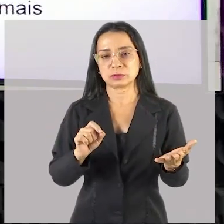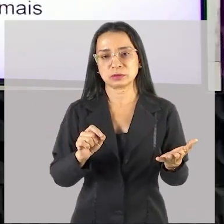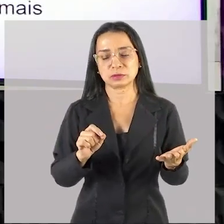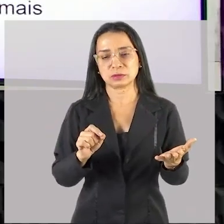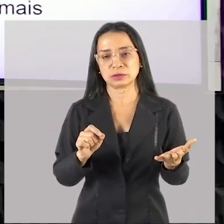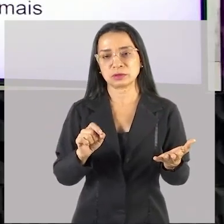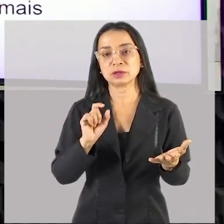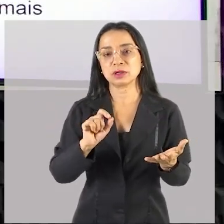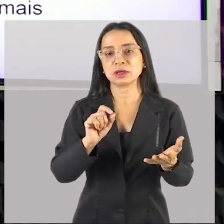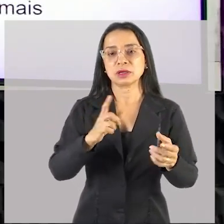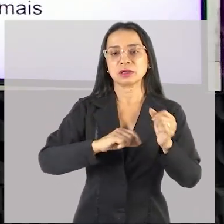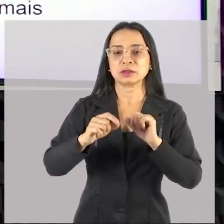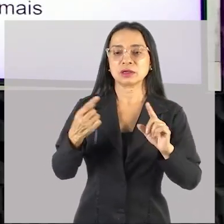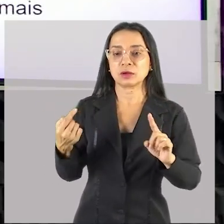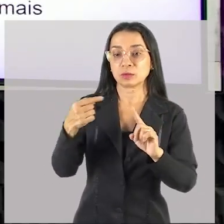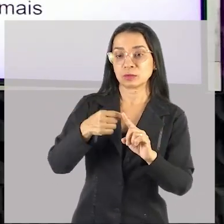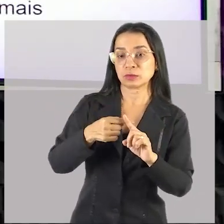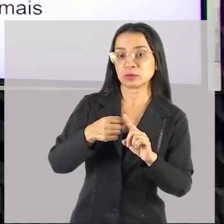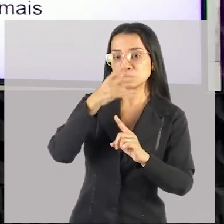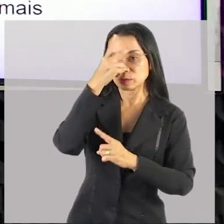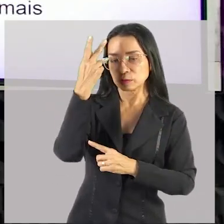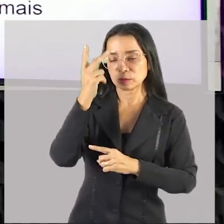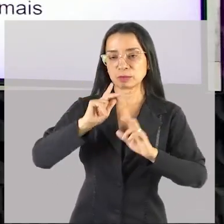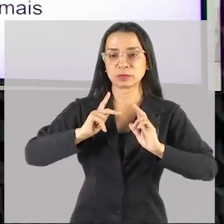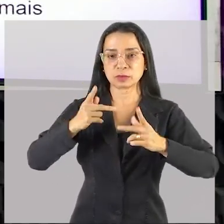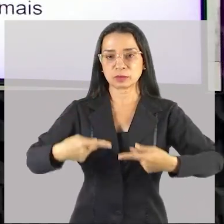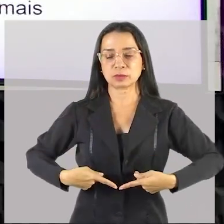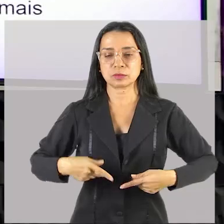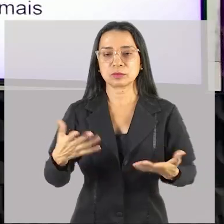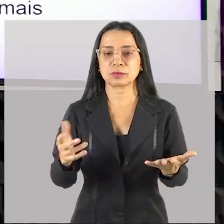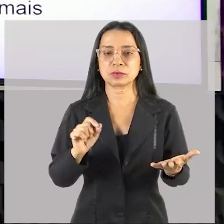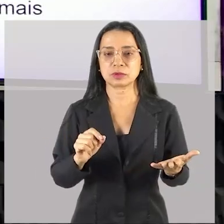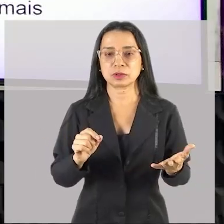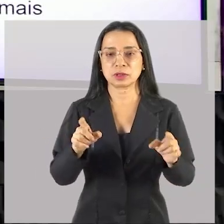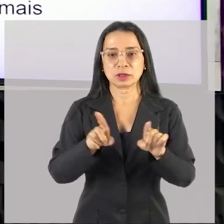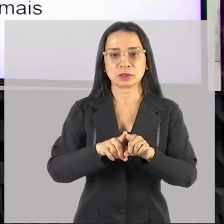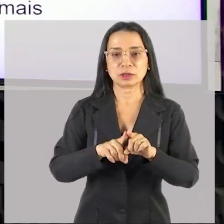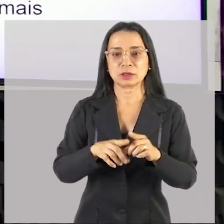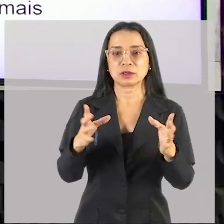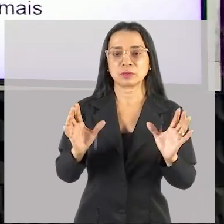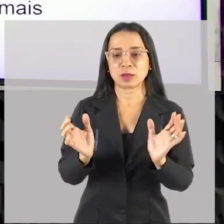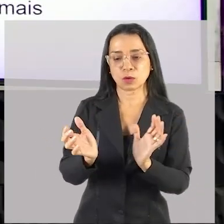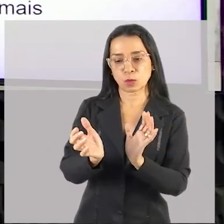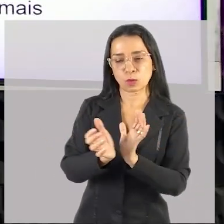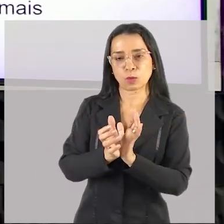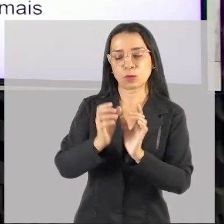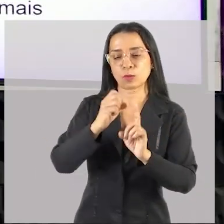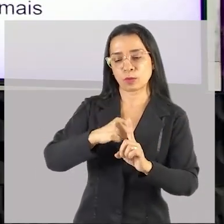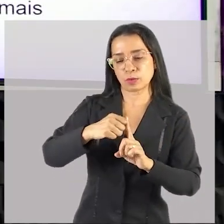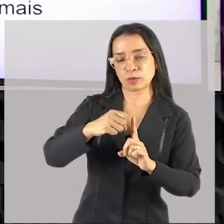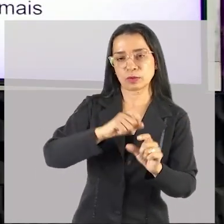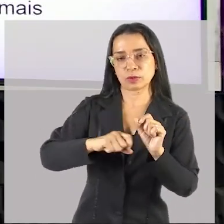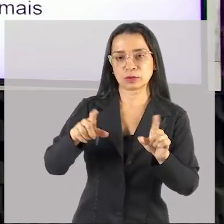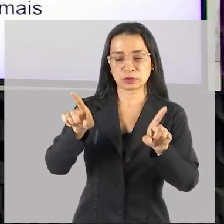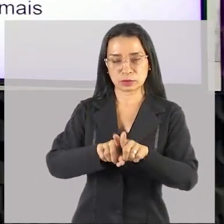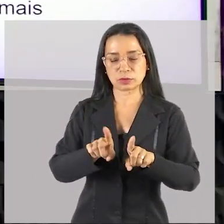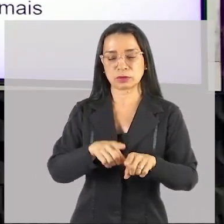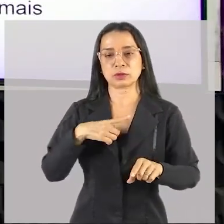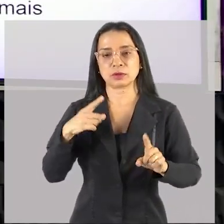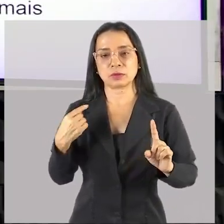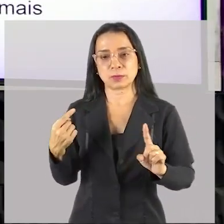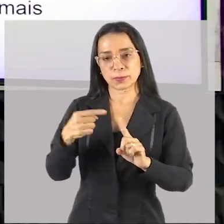o Aristóteles vai falar sobre a ética. A ética, ela está intrinsecamente ligada à felicidade. Né? O Aristóteles